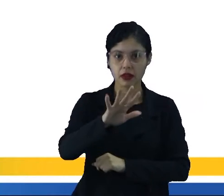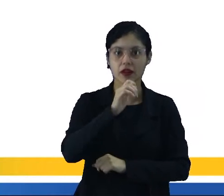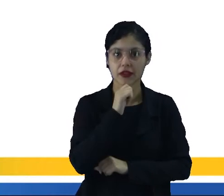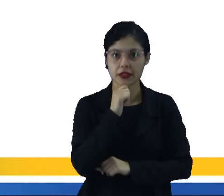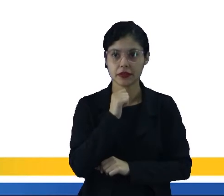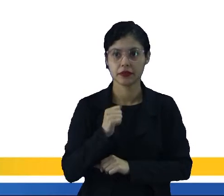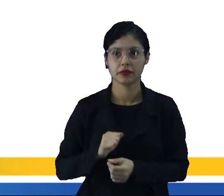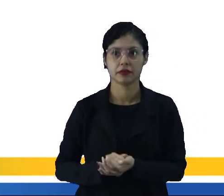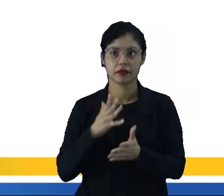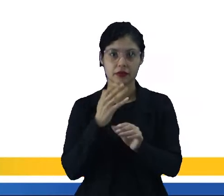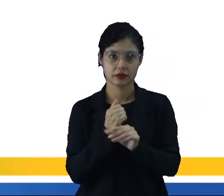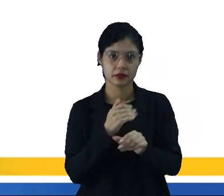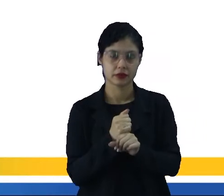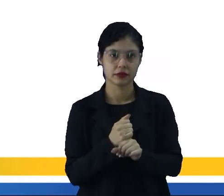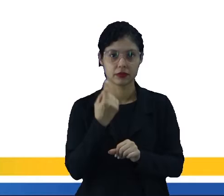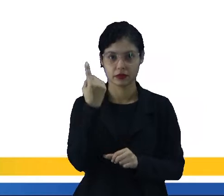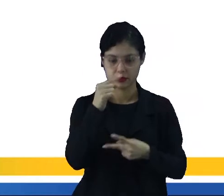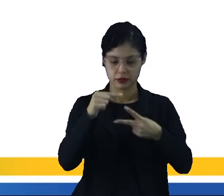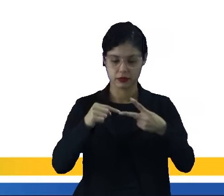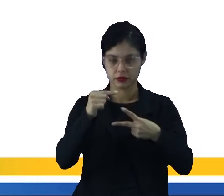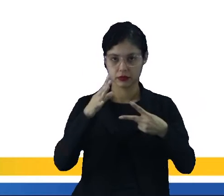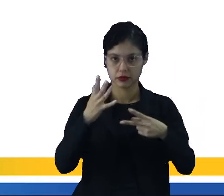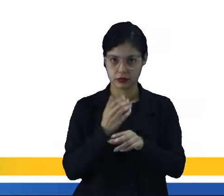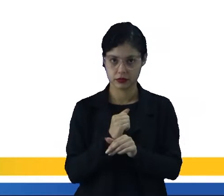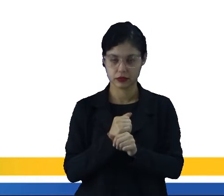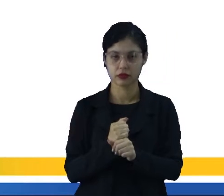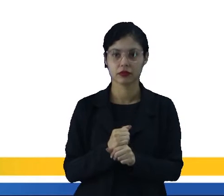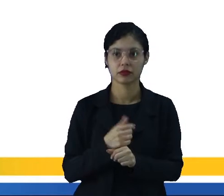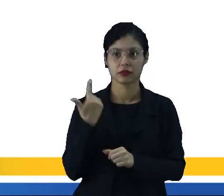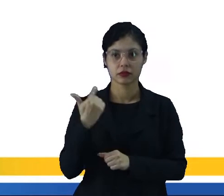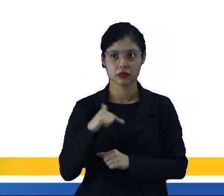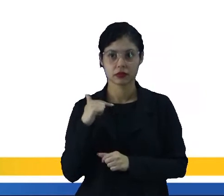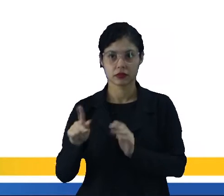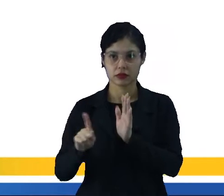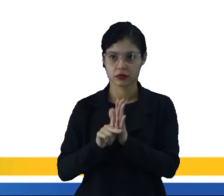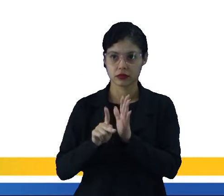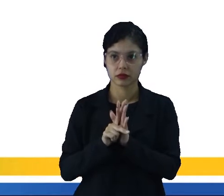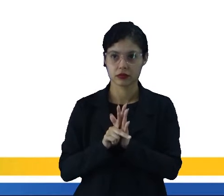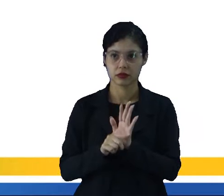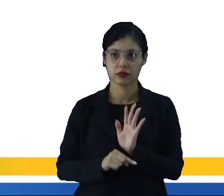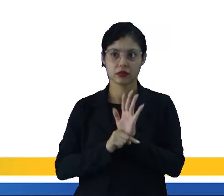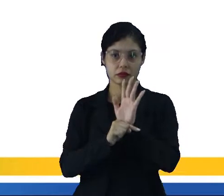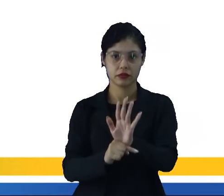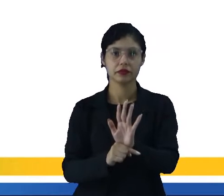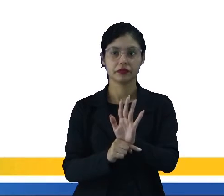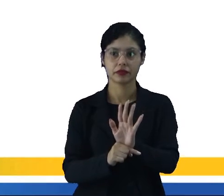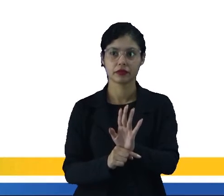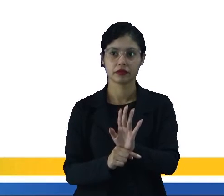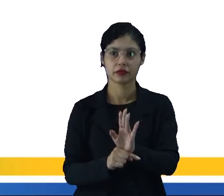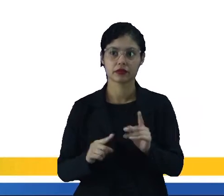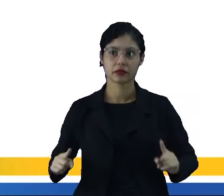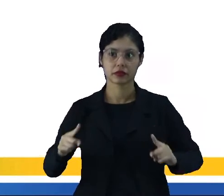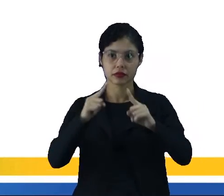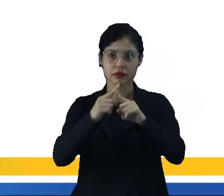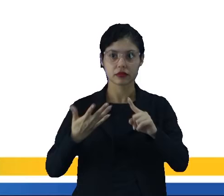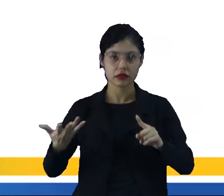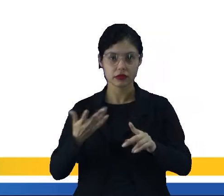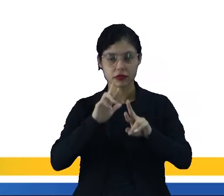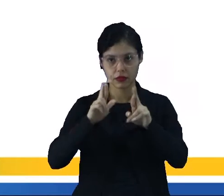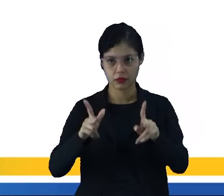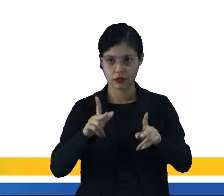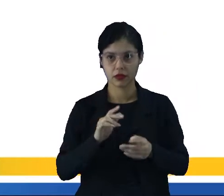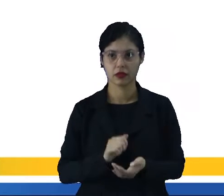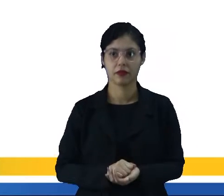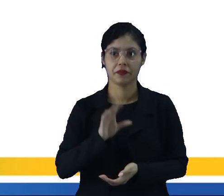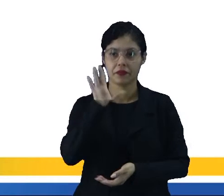da base mas a área lateral a não existência de uma fórmula específica dá-se pelo fato de pirâmides terem em bases diferentes